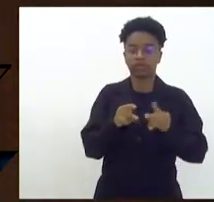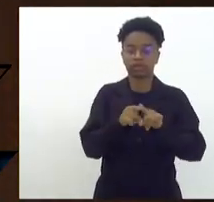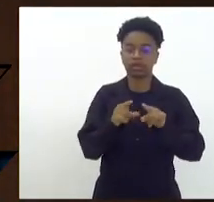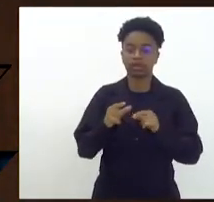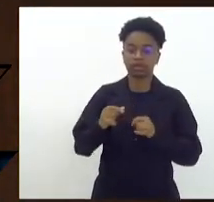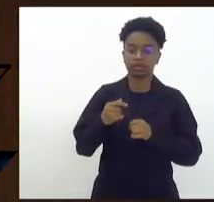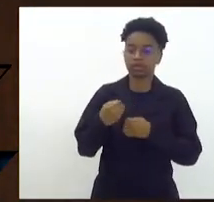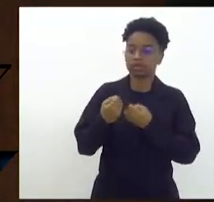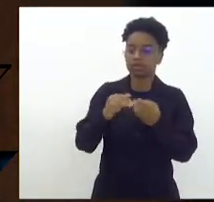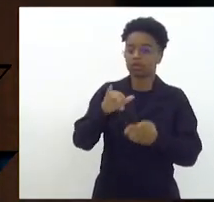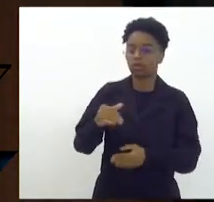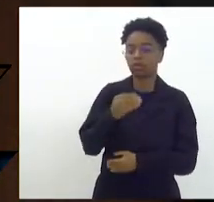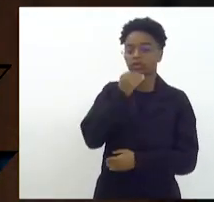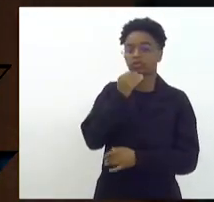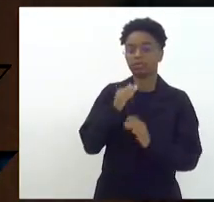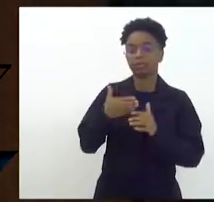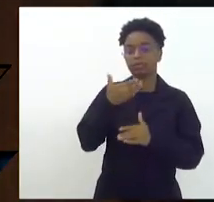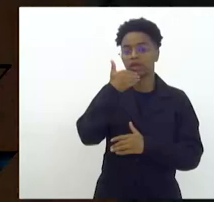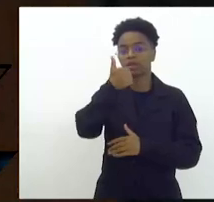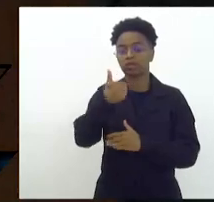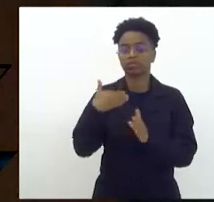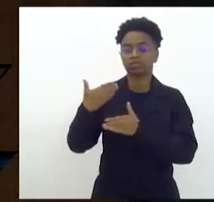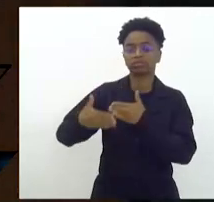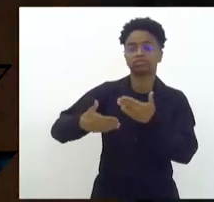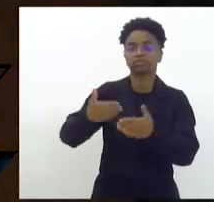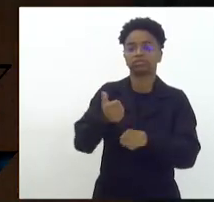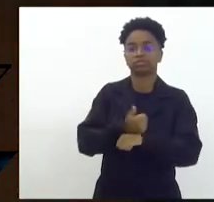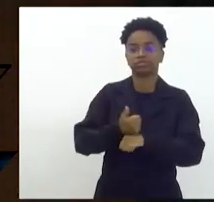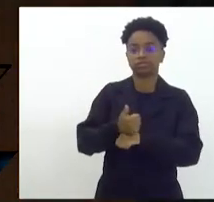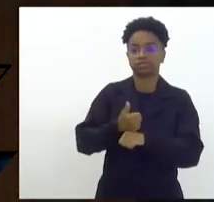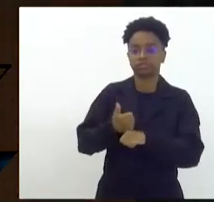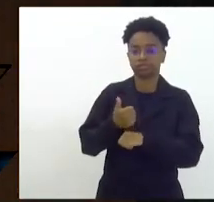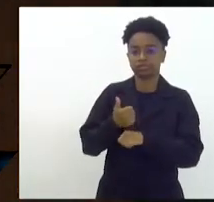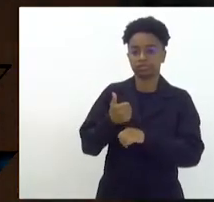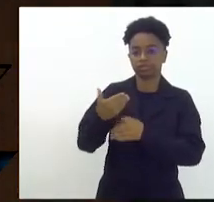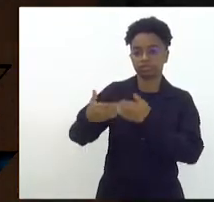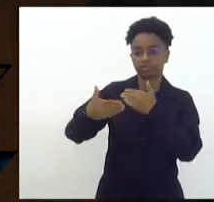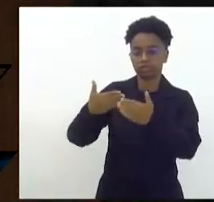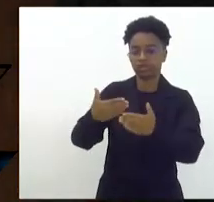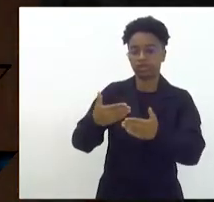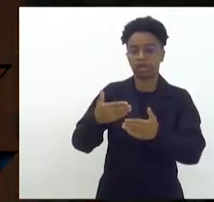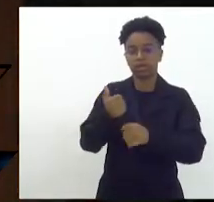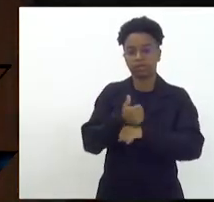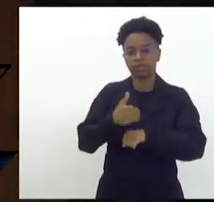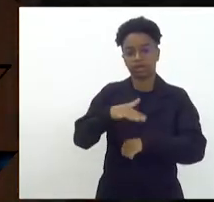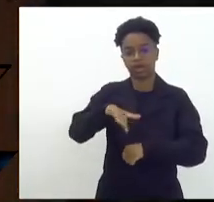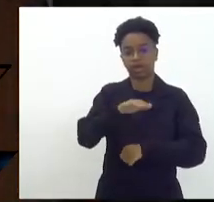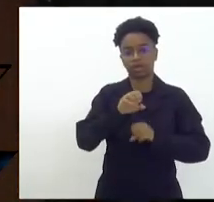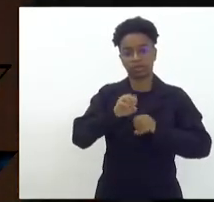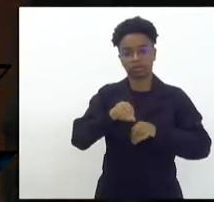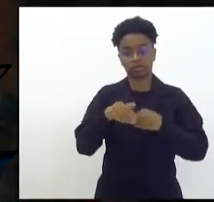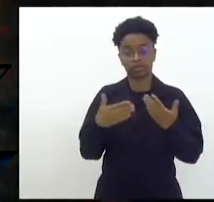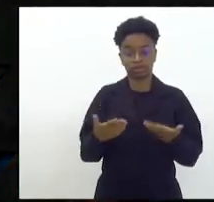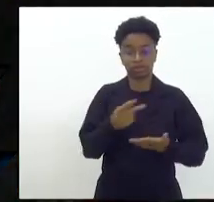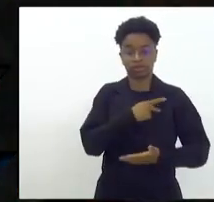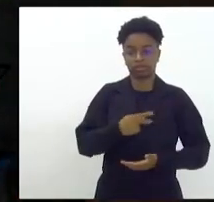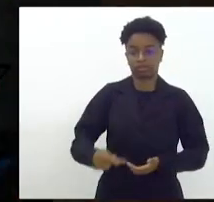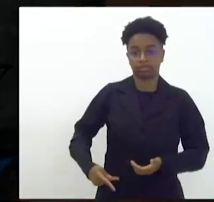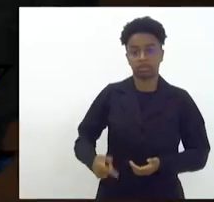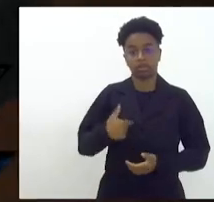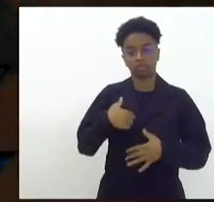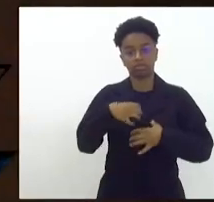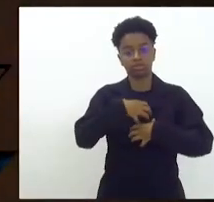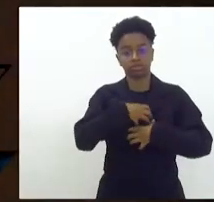de melhoria de execução do plano de cargos e carreiras e salários dos profissionais de educação então Presidente eu me sinto aqui